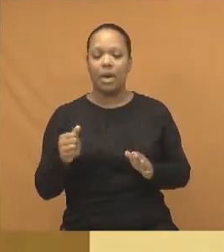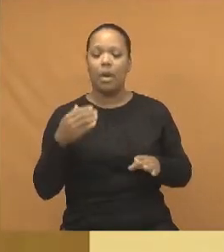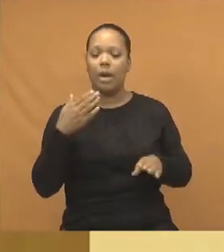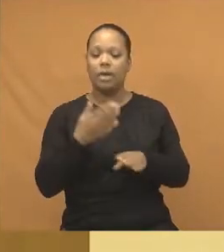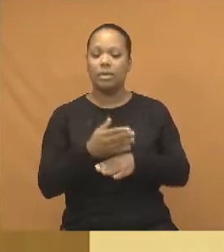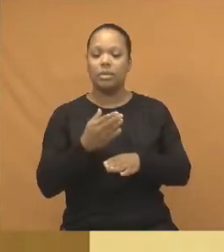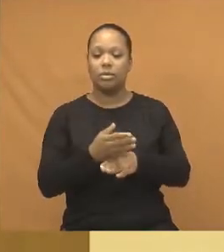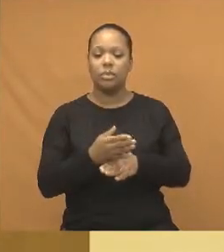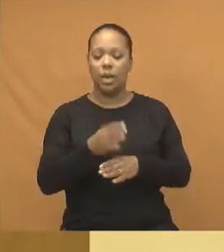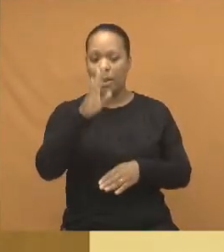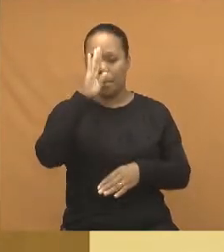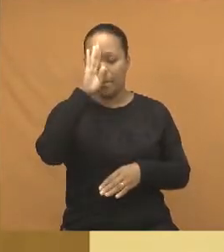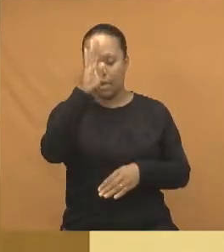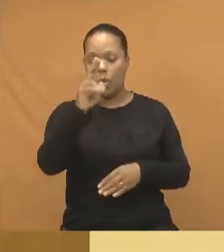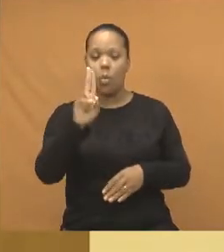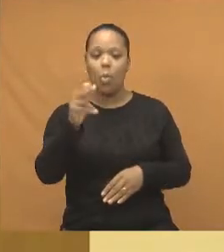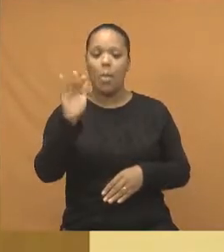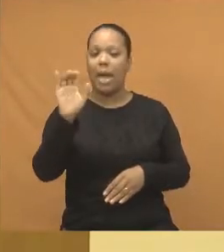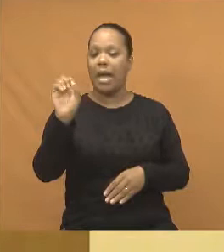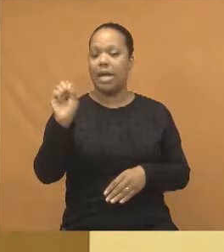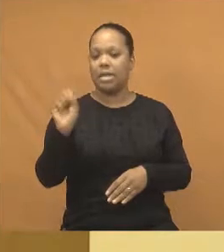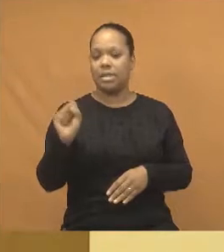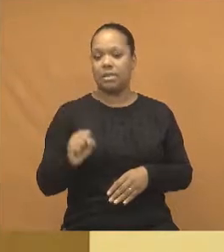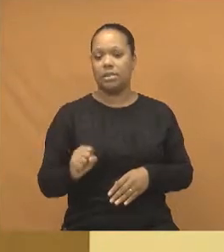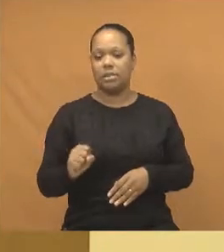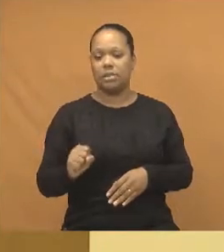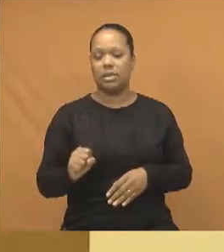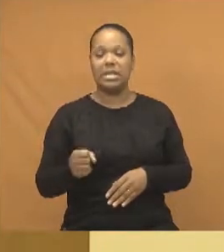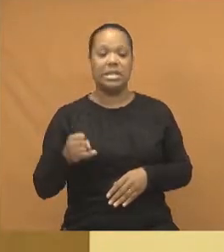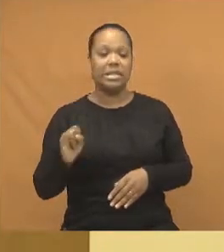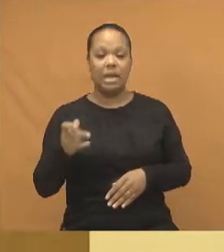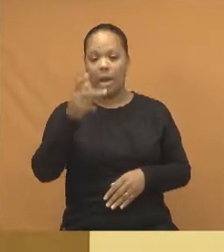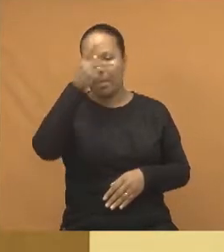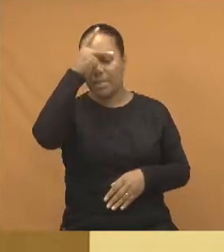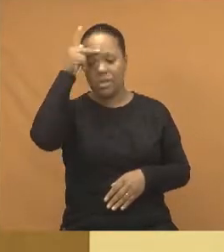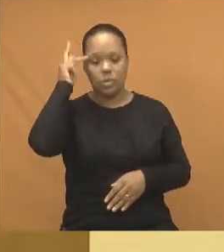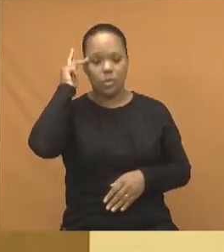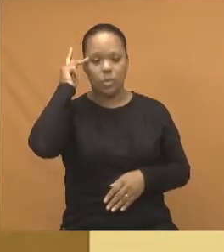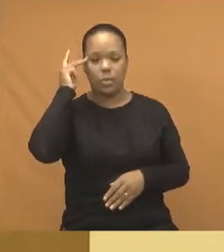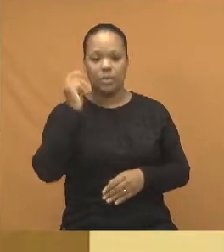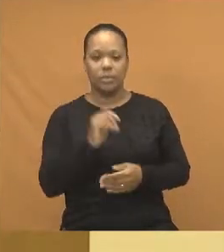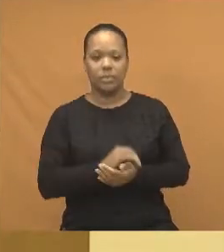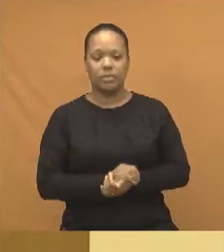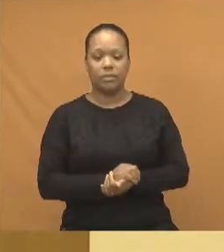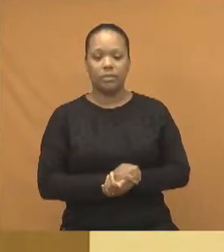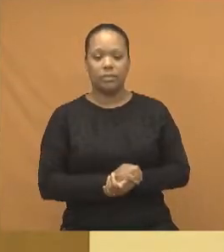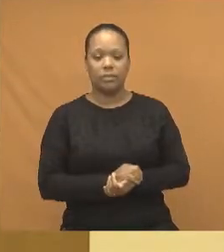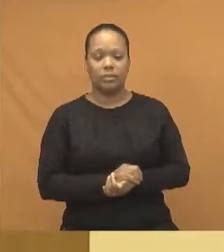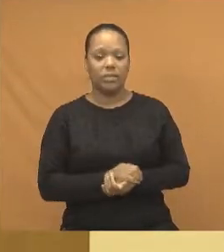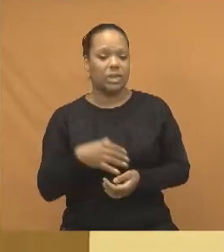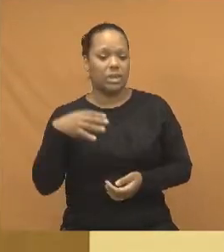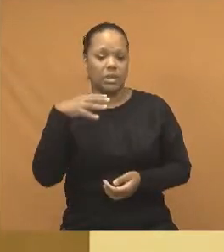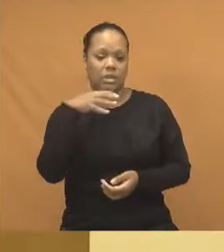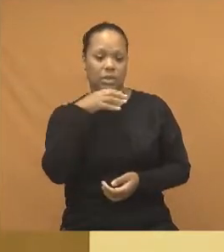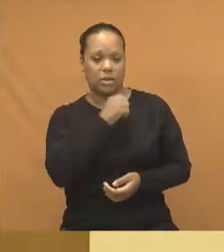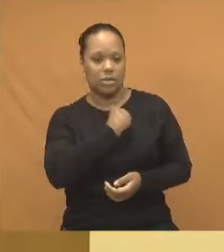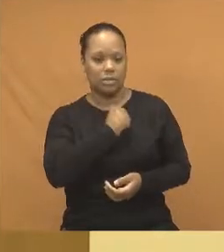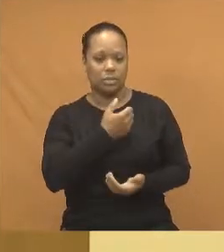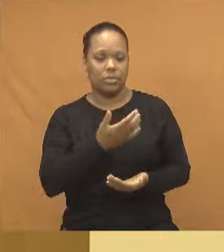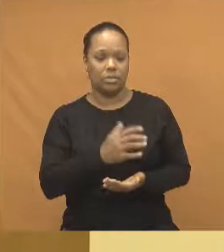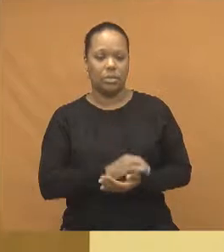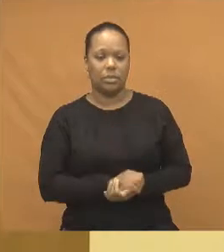atendimento preferencial nas unidades de saúde, se a pessoa está num grau, né, de urgência, de